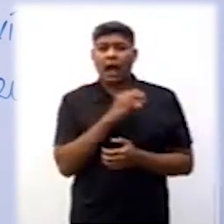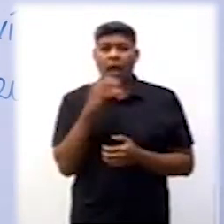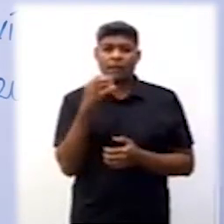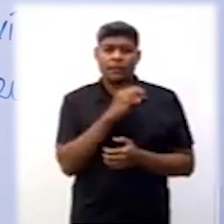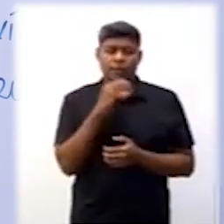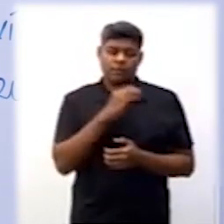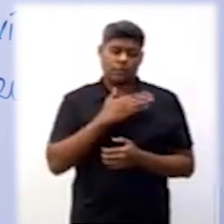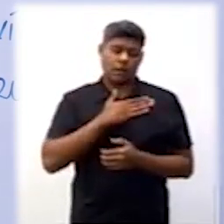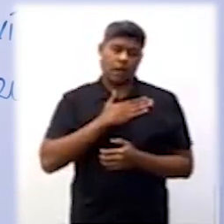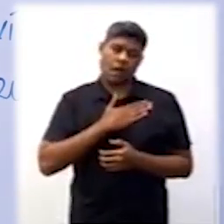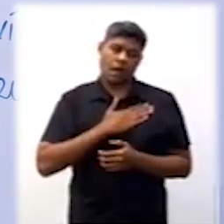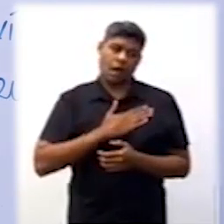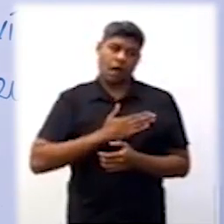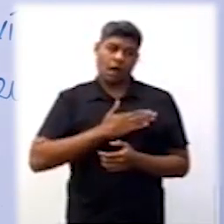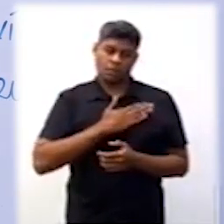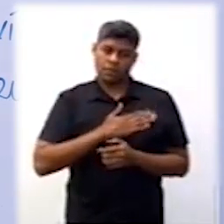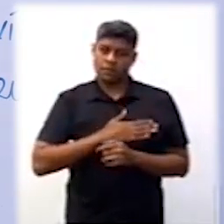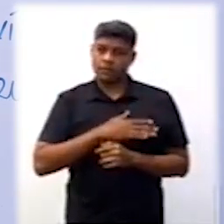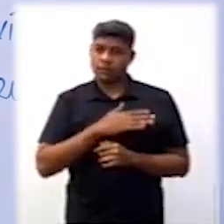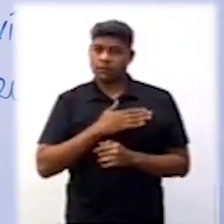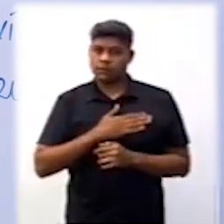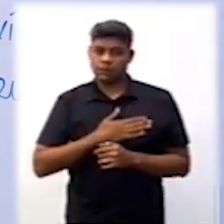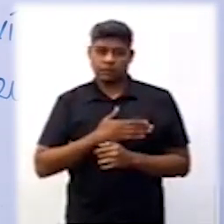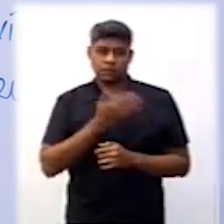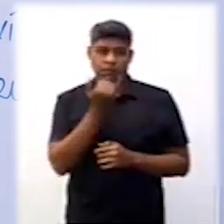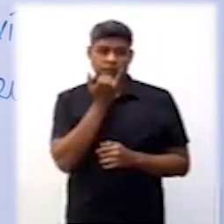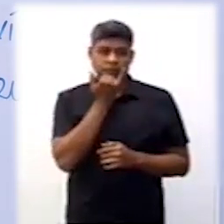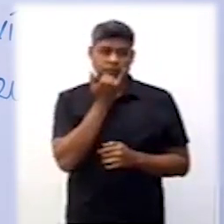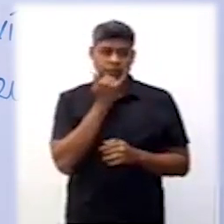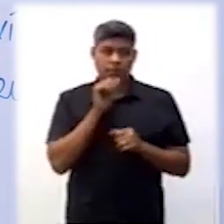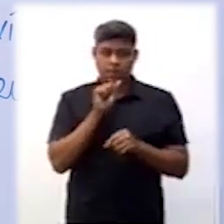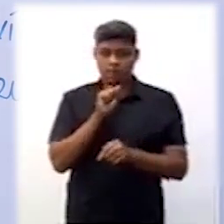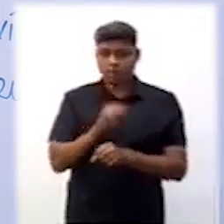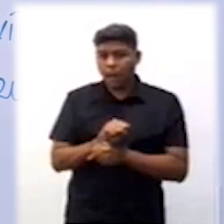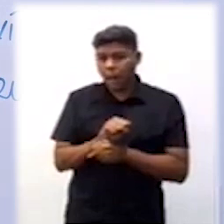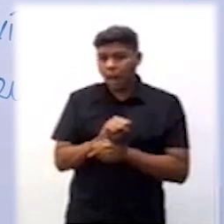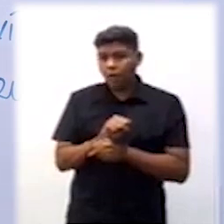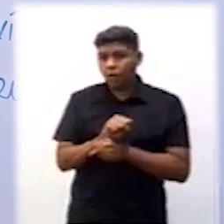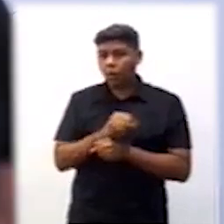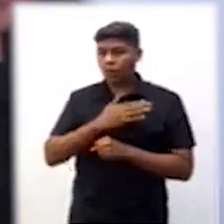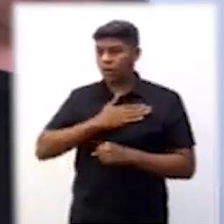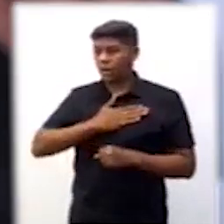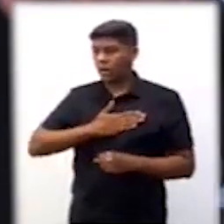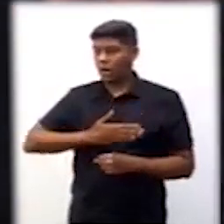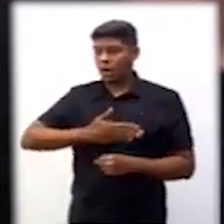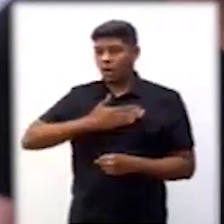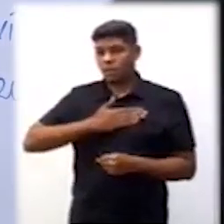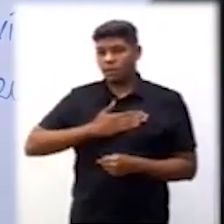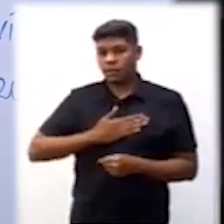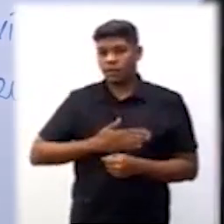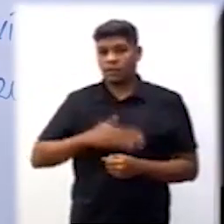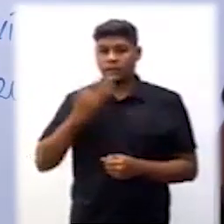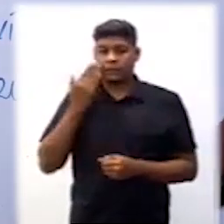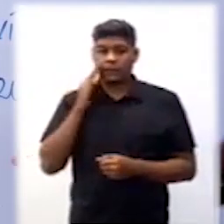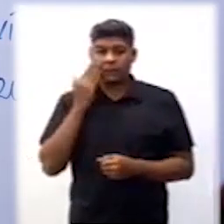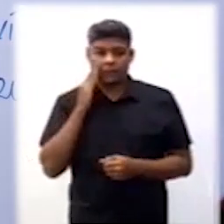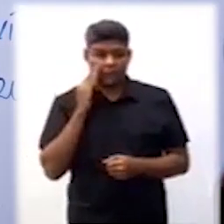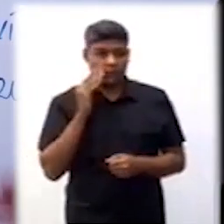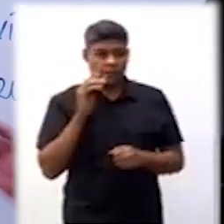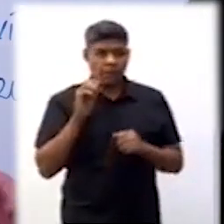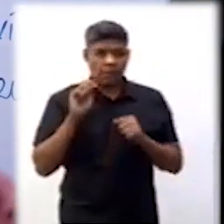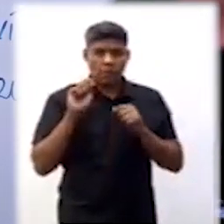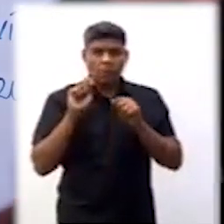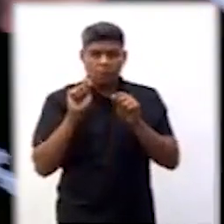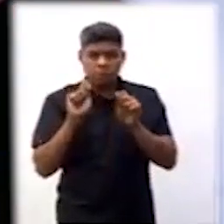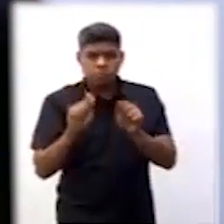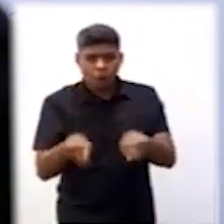vou com calminha aqui para vocês. Já parei com calma. Deu para entender isso aqui? Já deu para copiar, já